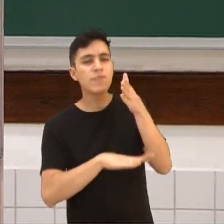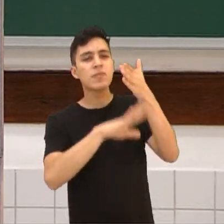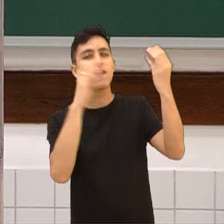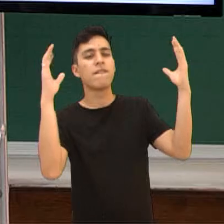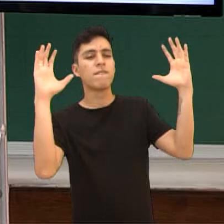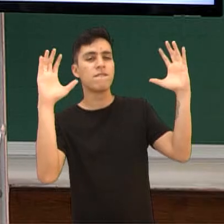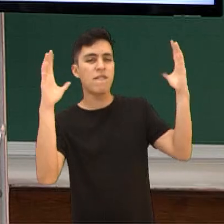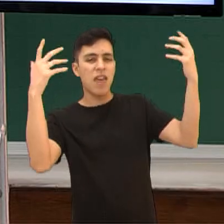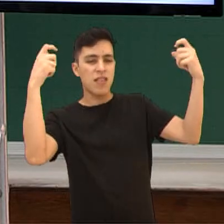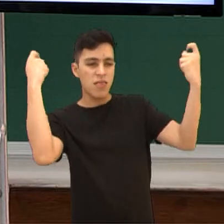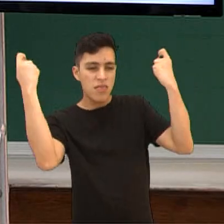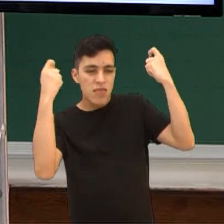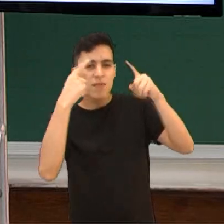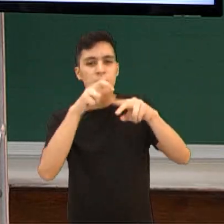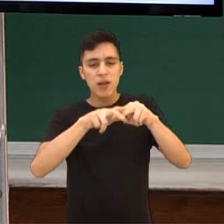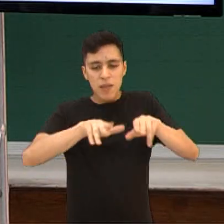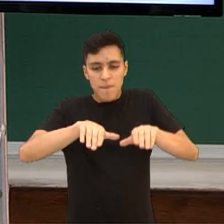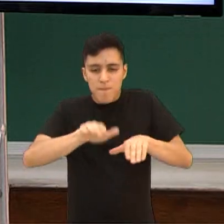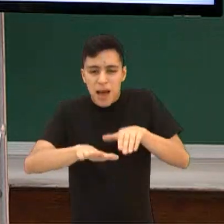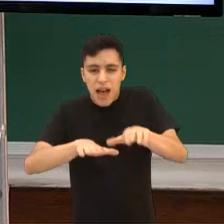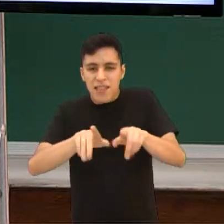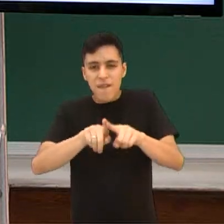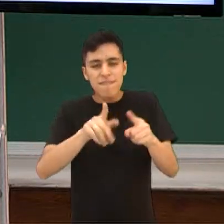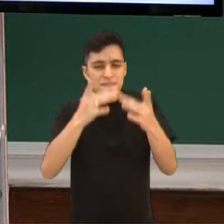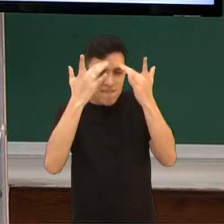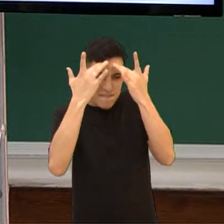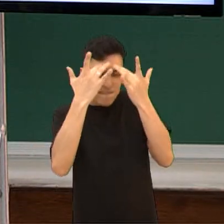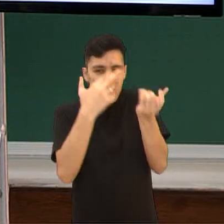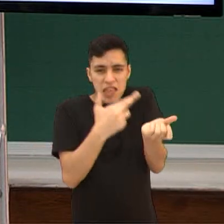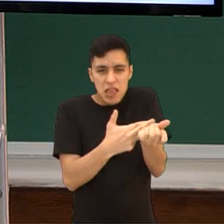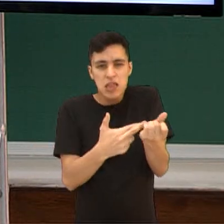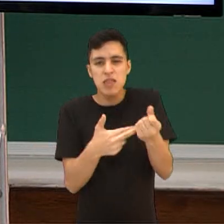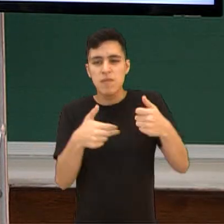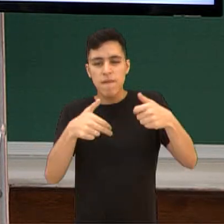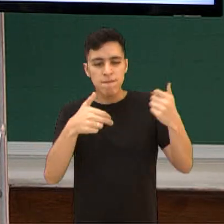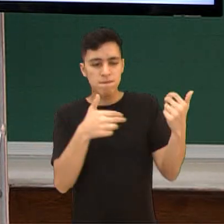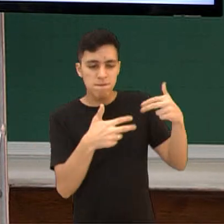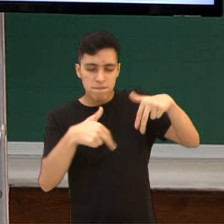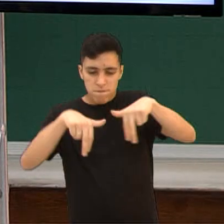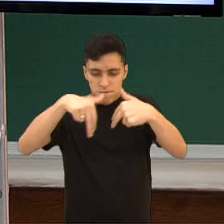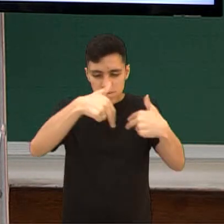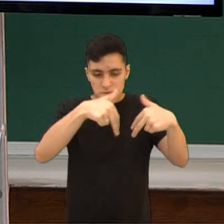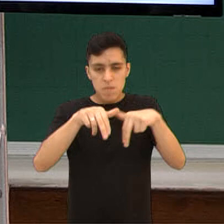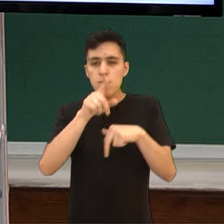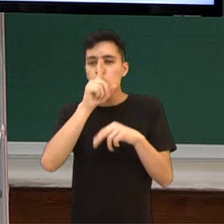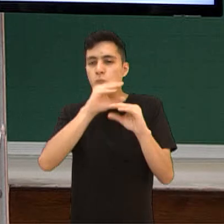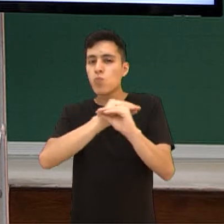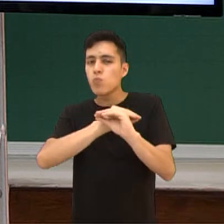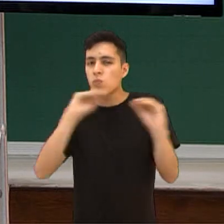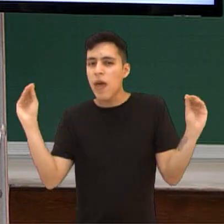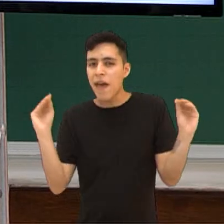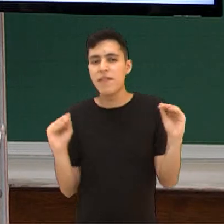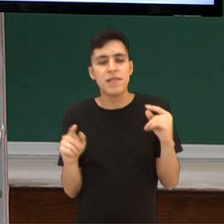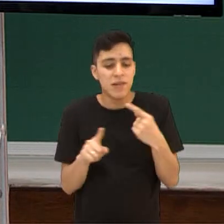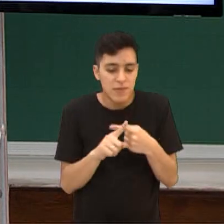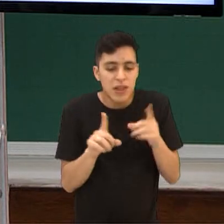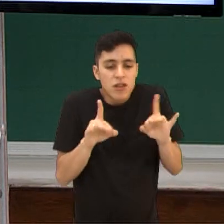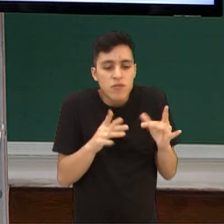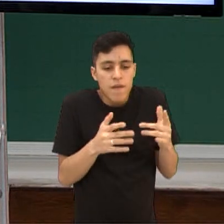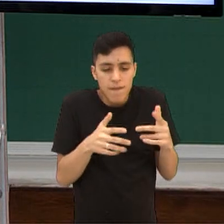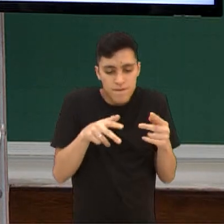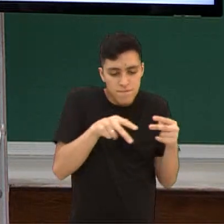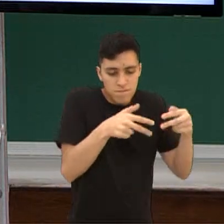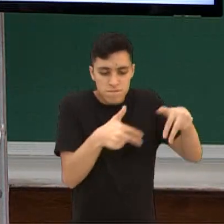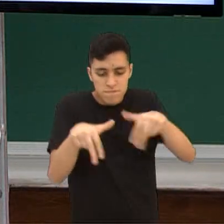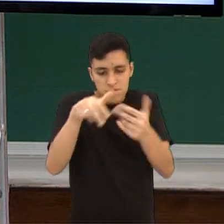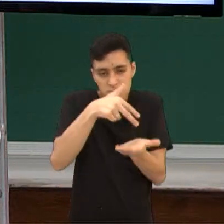danceteria para fazer os passinhos. Aí vinha todo mundo decorando lá, só com aquela batida, e quase ninguém falava, que a música não